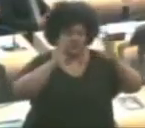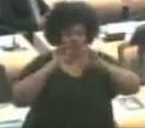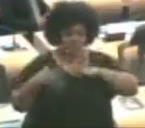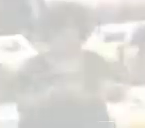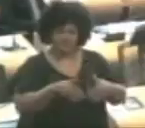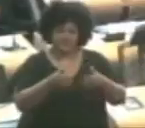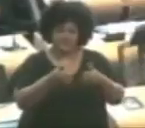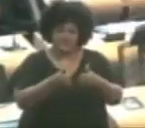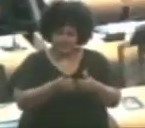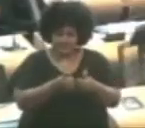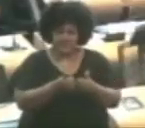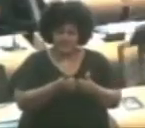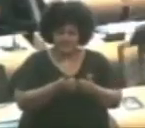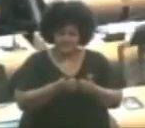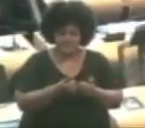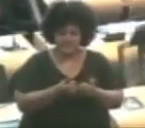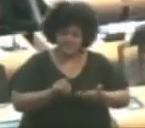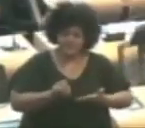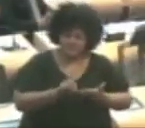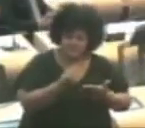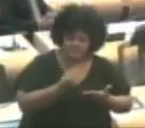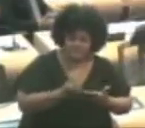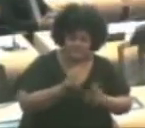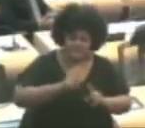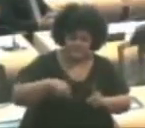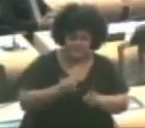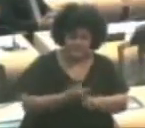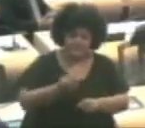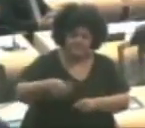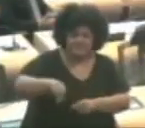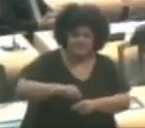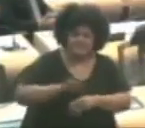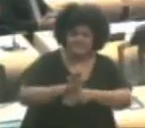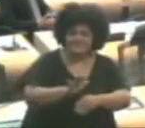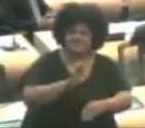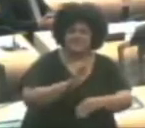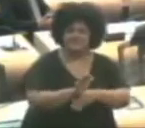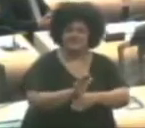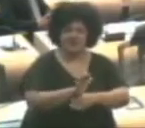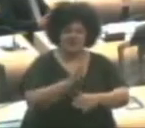mundo melhor, em favor dos menos favorecidos e combatendo os